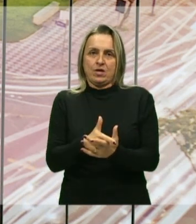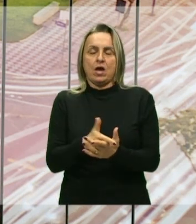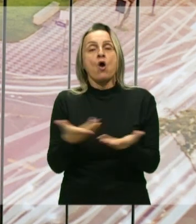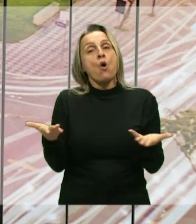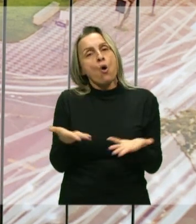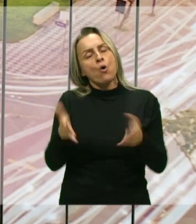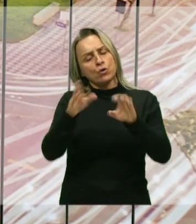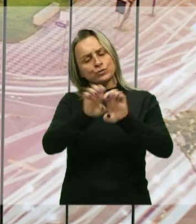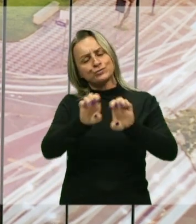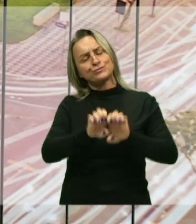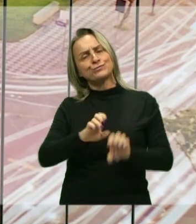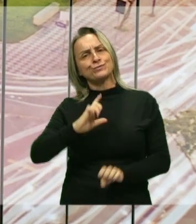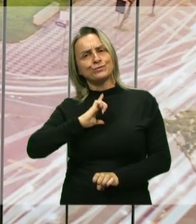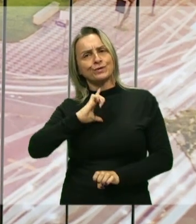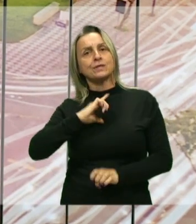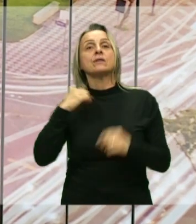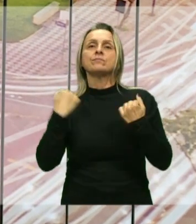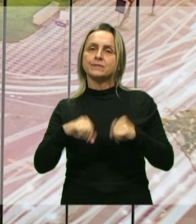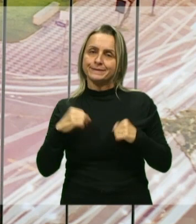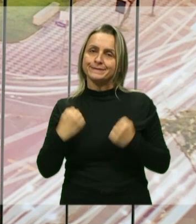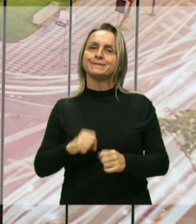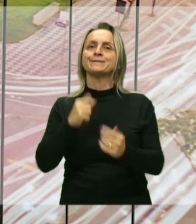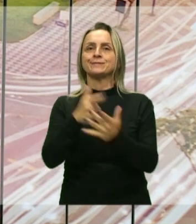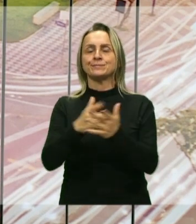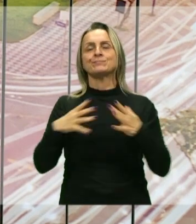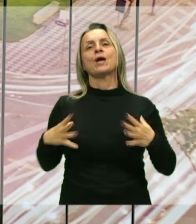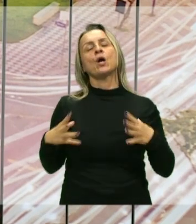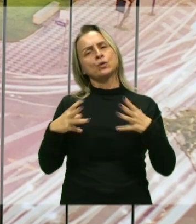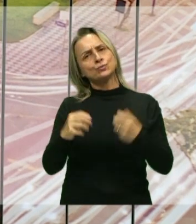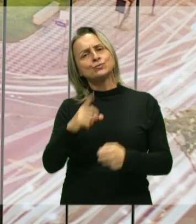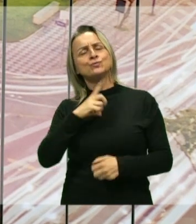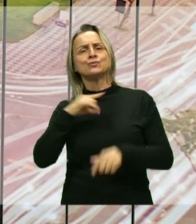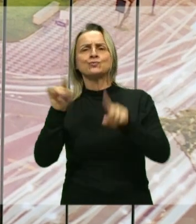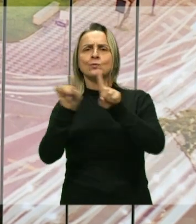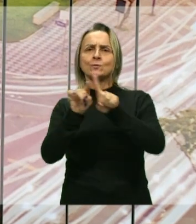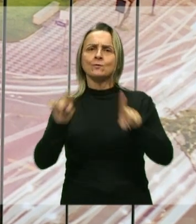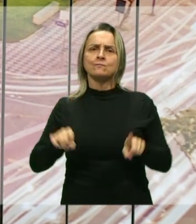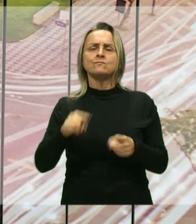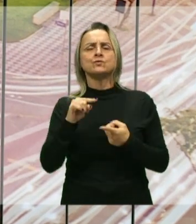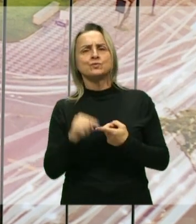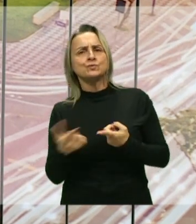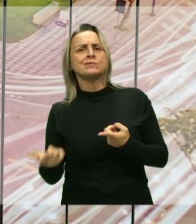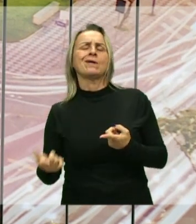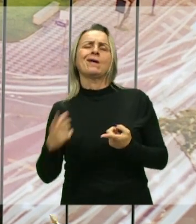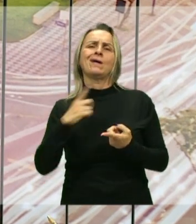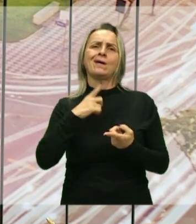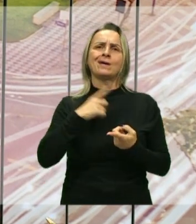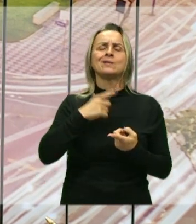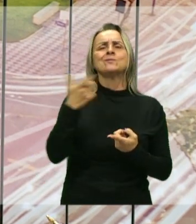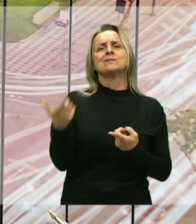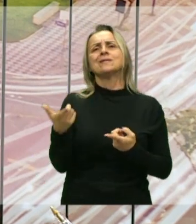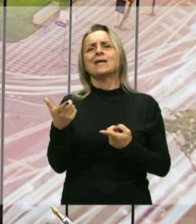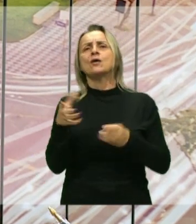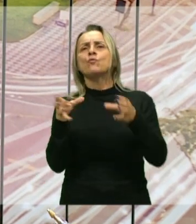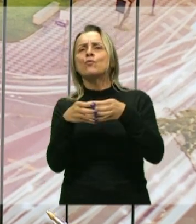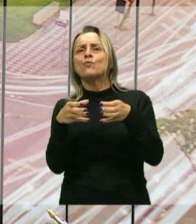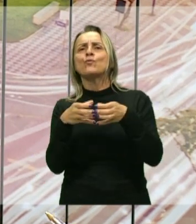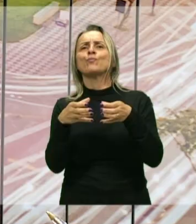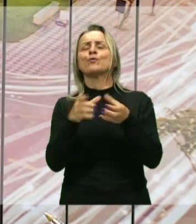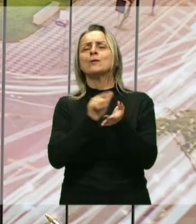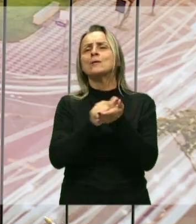hoje, né? A gente tem que manter ela. Então, tem funcionários, tem o pessoal do manejo, o pessoal que faz limpeza dos